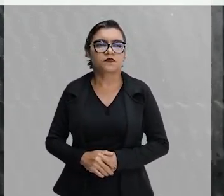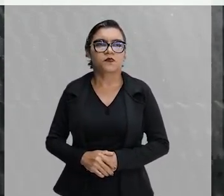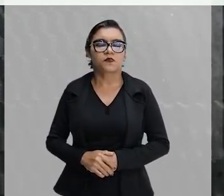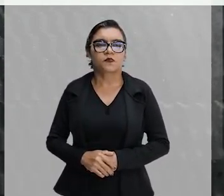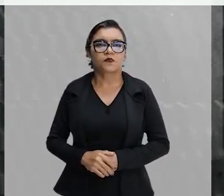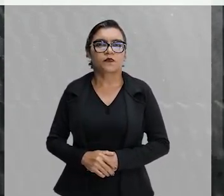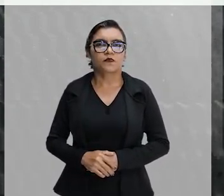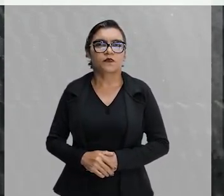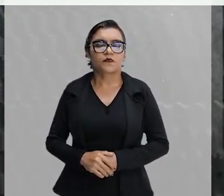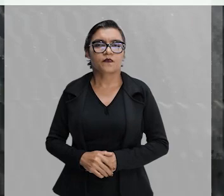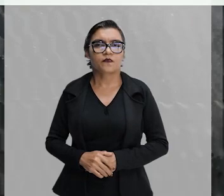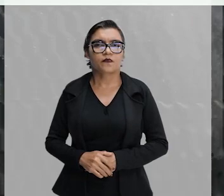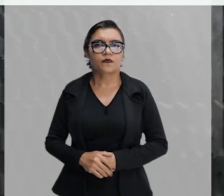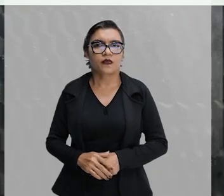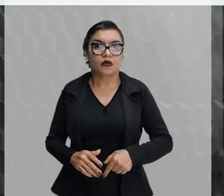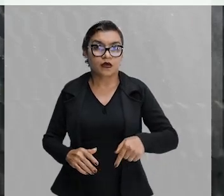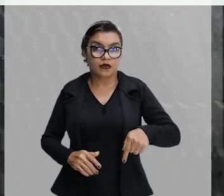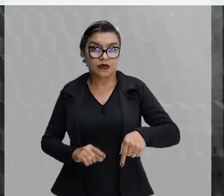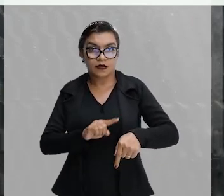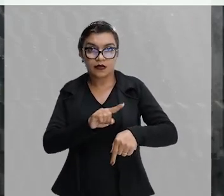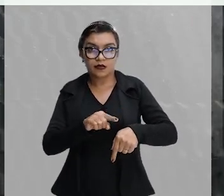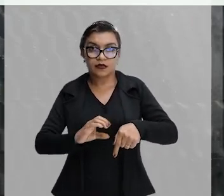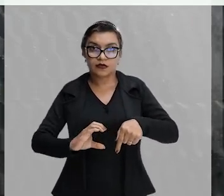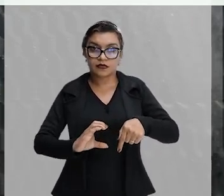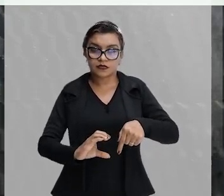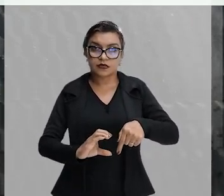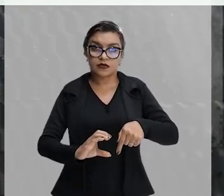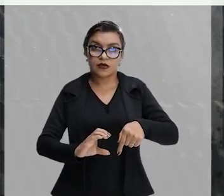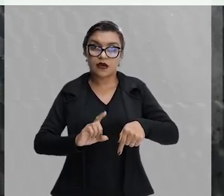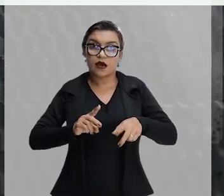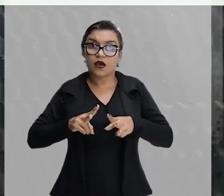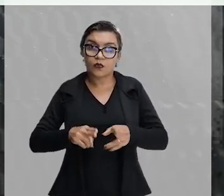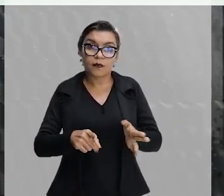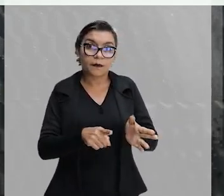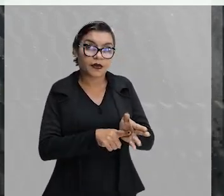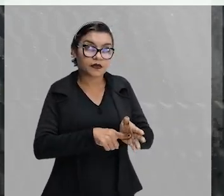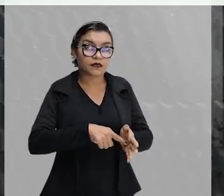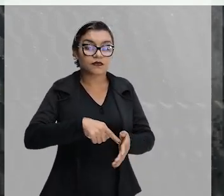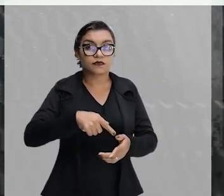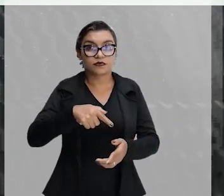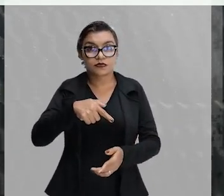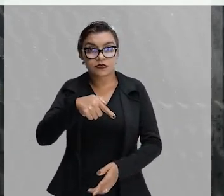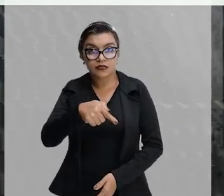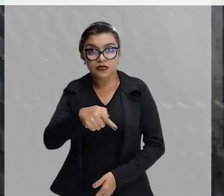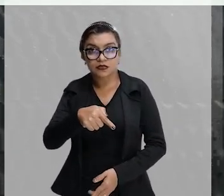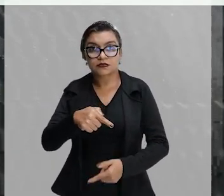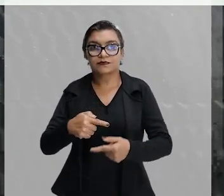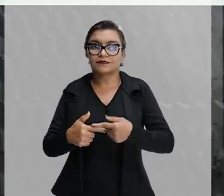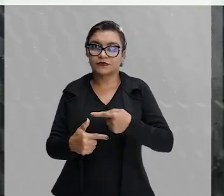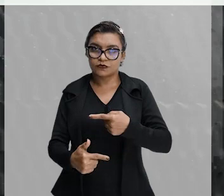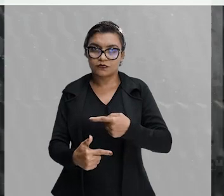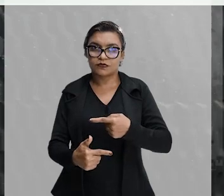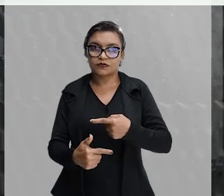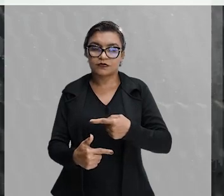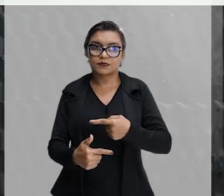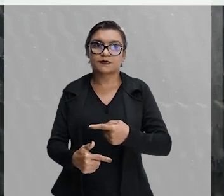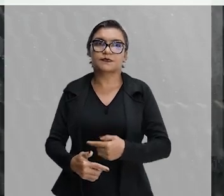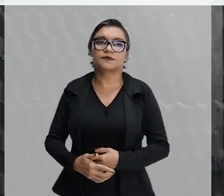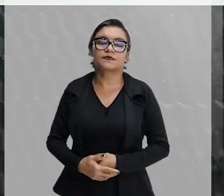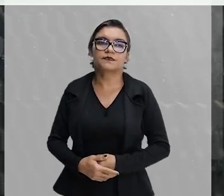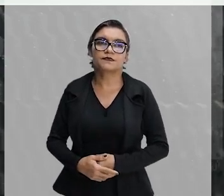C é menos Q sobre 2. Vamos botar aqui, ó, menos